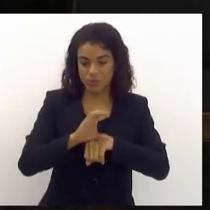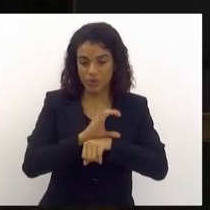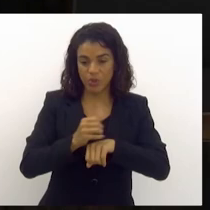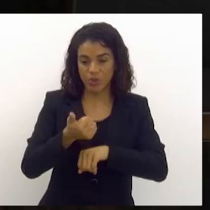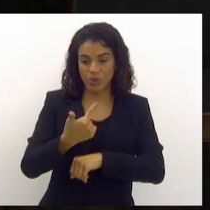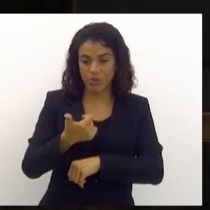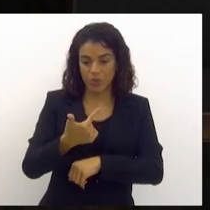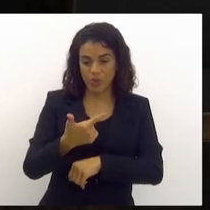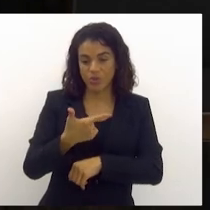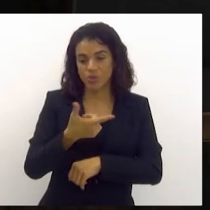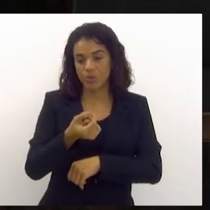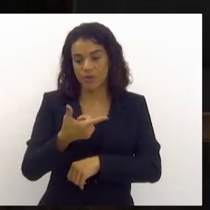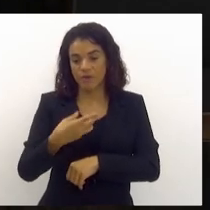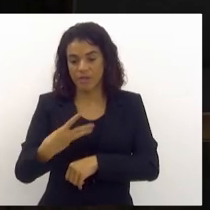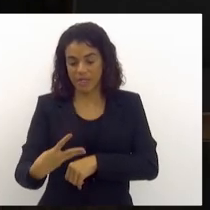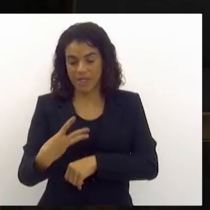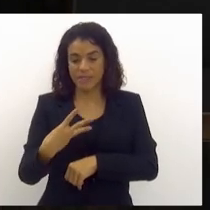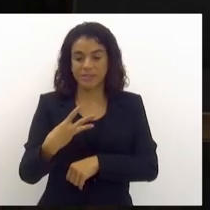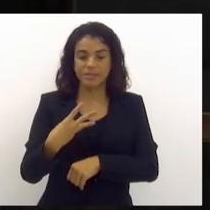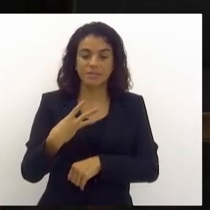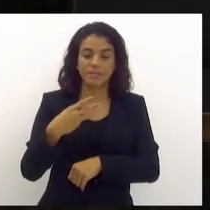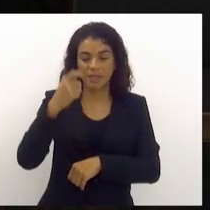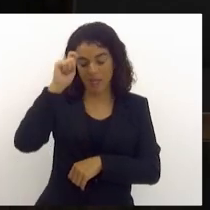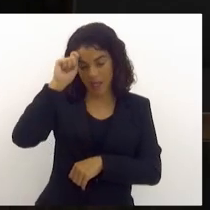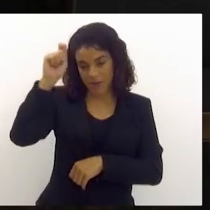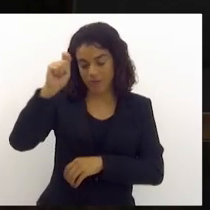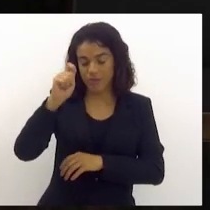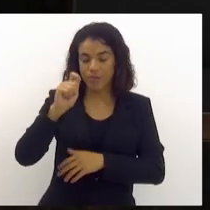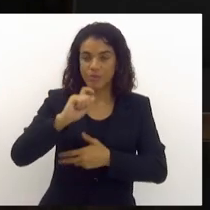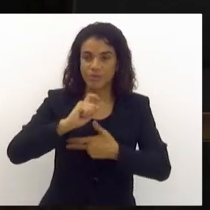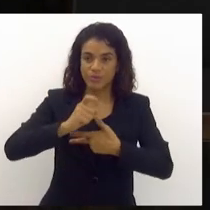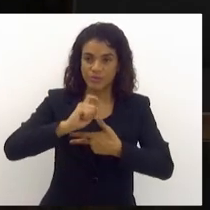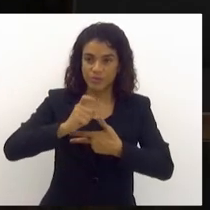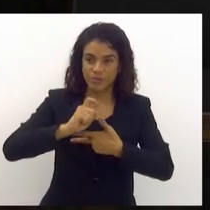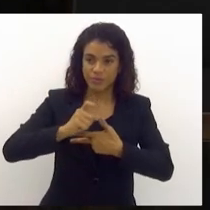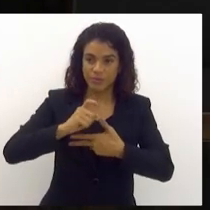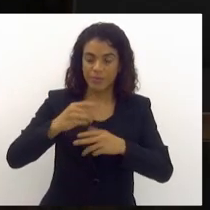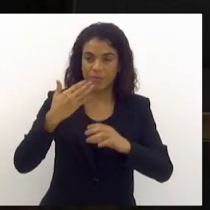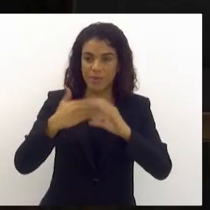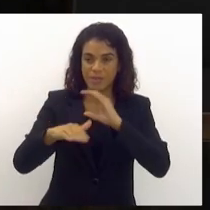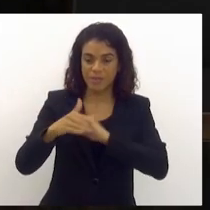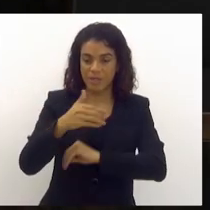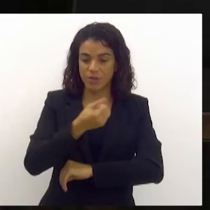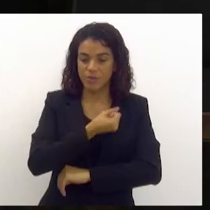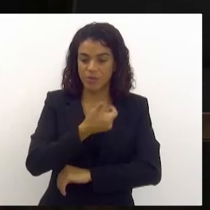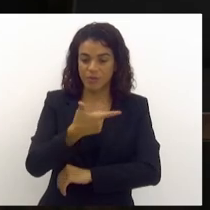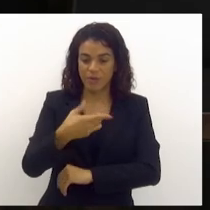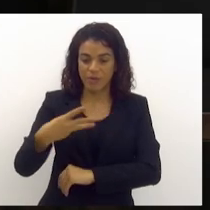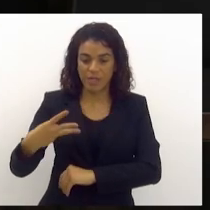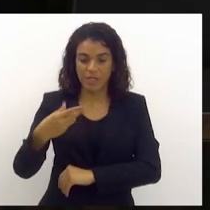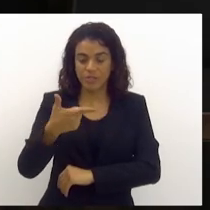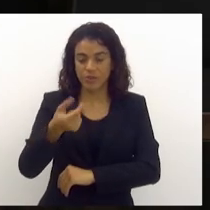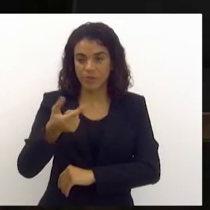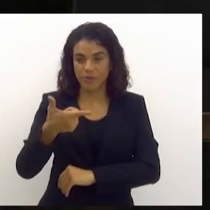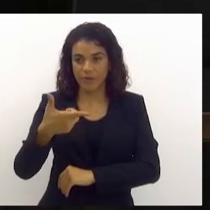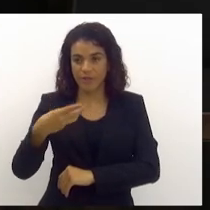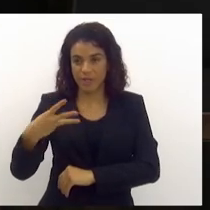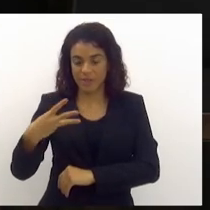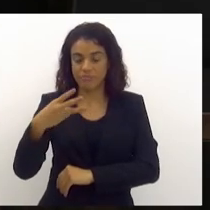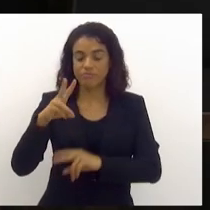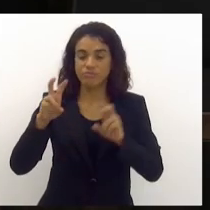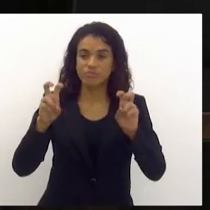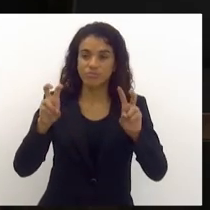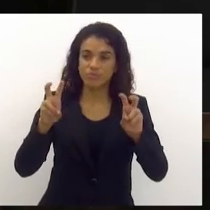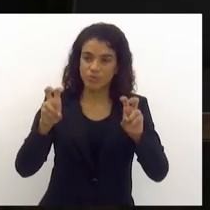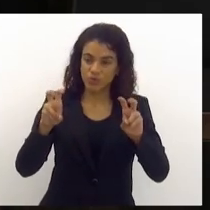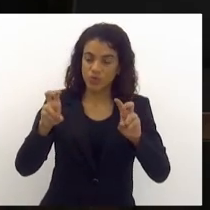número 12/2023, de autoria do Poder Executivo, mensagem número 23/2023, que dispõe